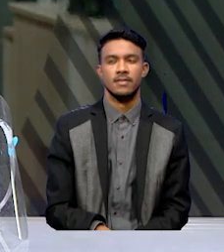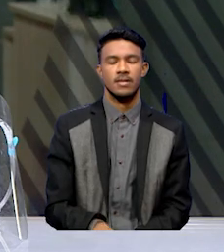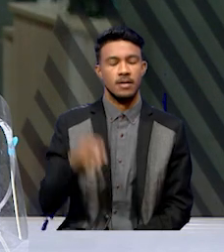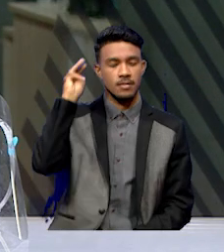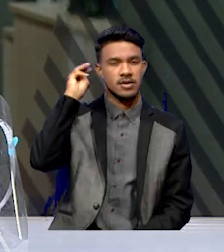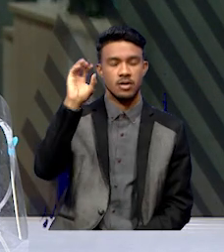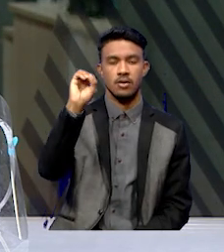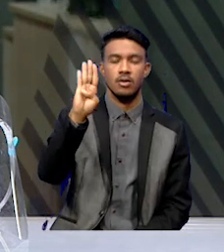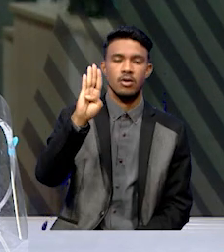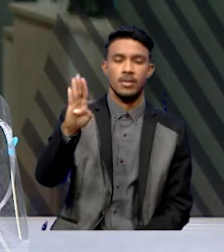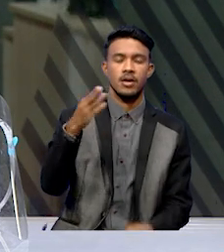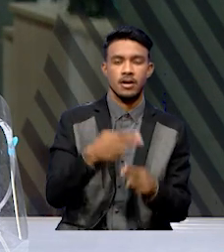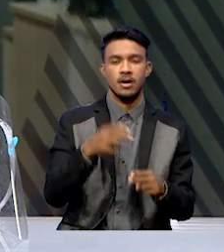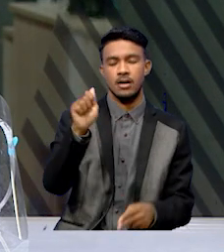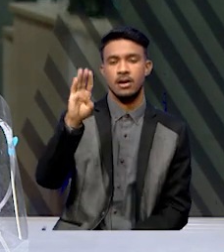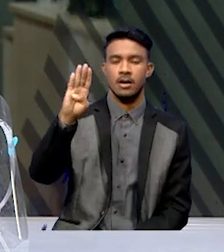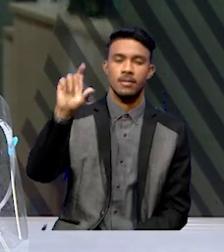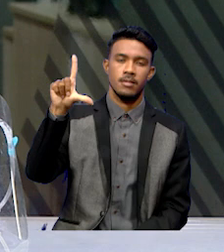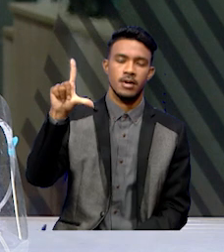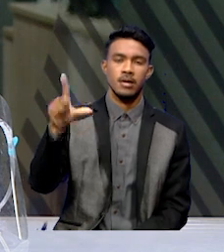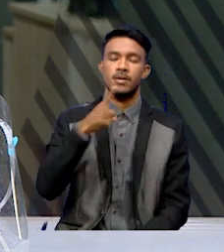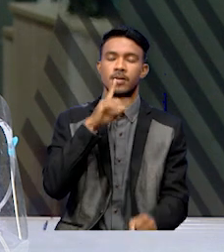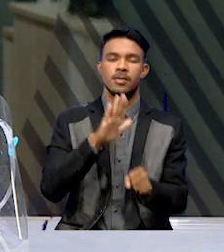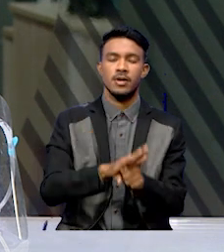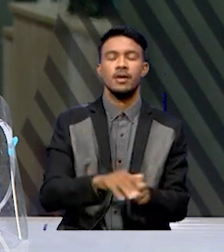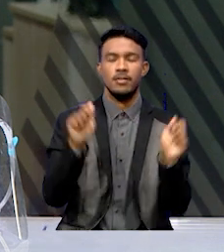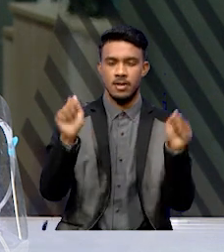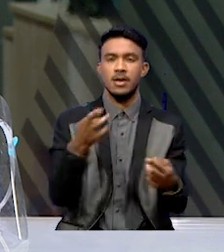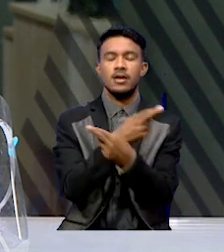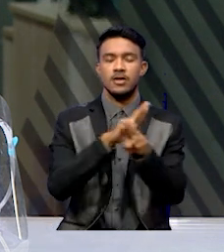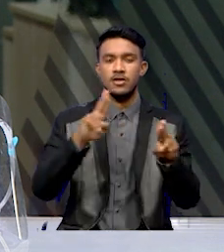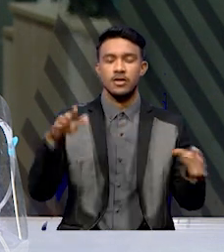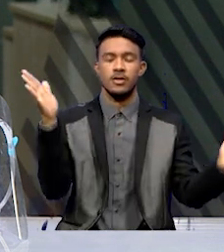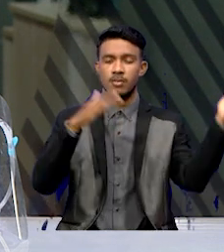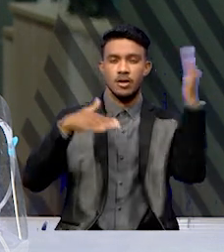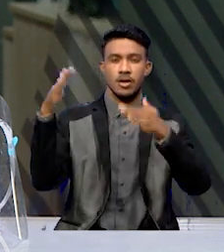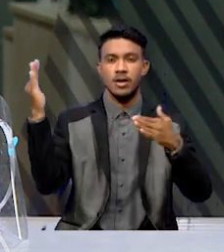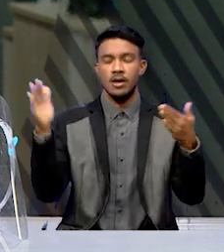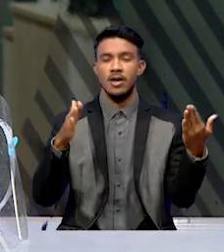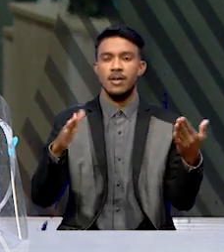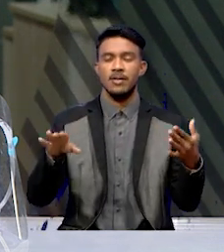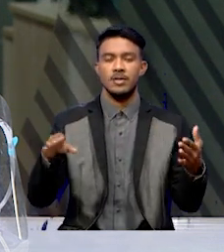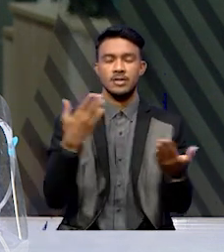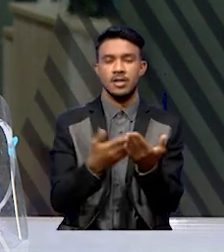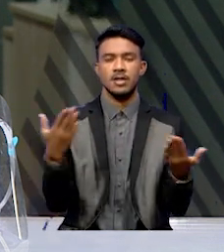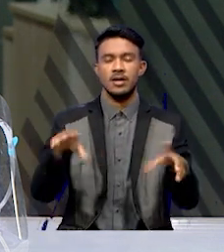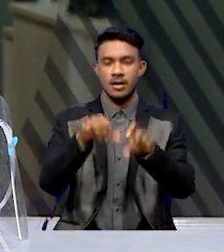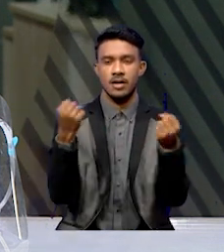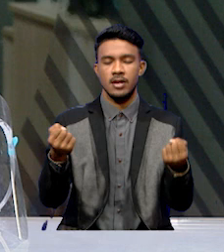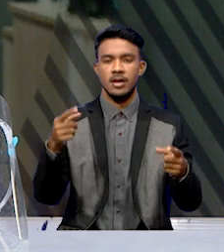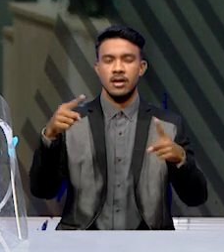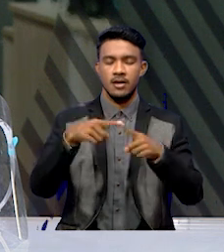ministro de Obras Públicas, Abel Pires da Silva, promete se resolve o problema de infraestrutura, não vejam estragos e a